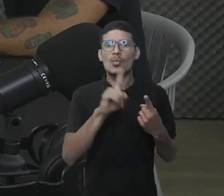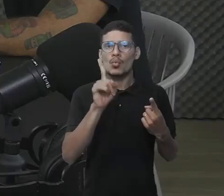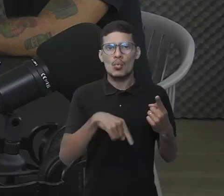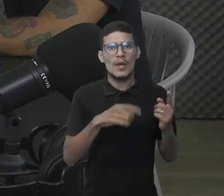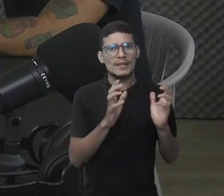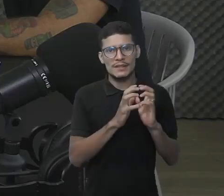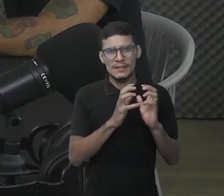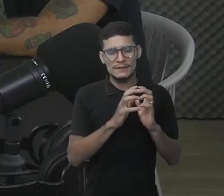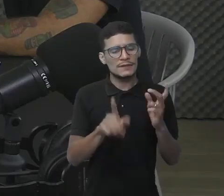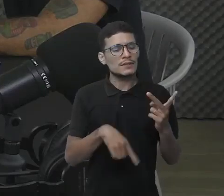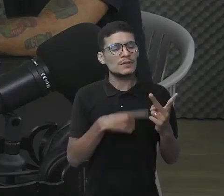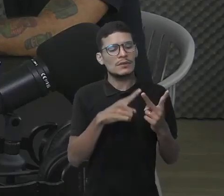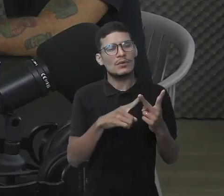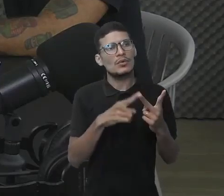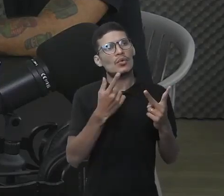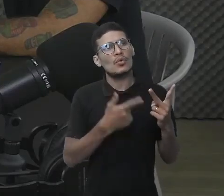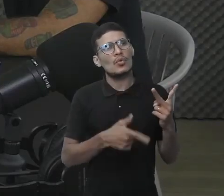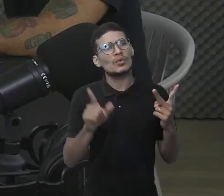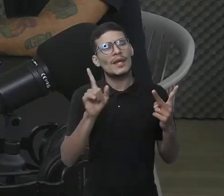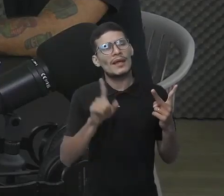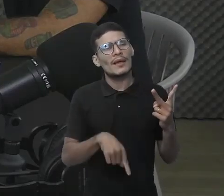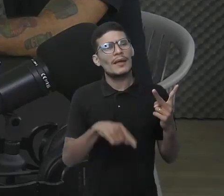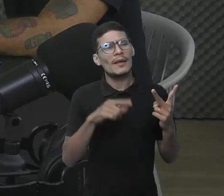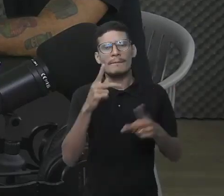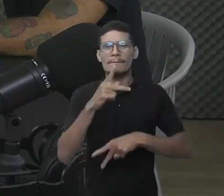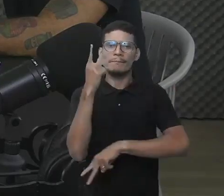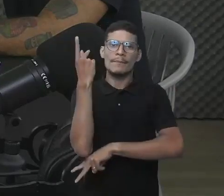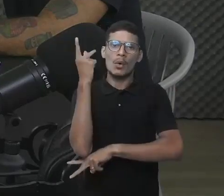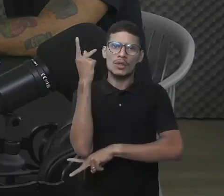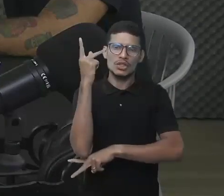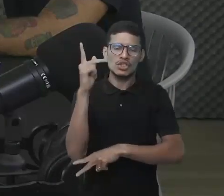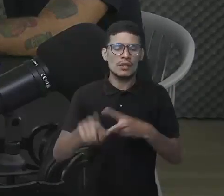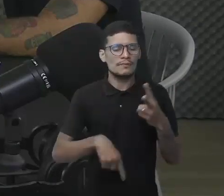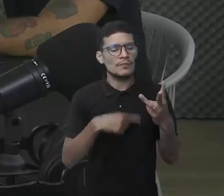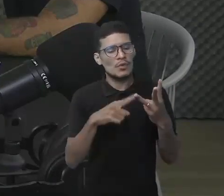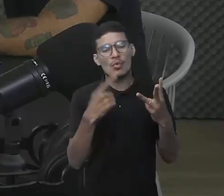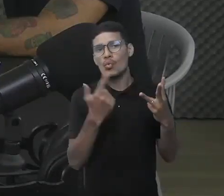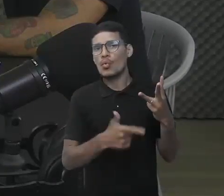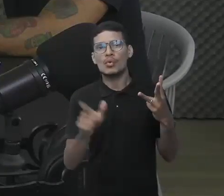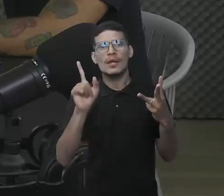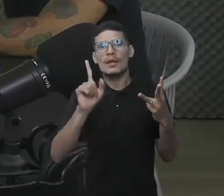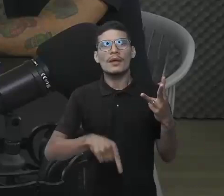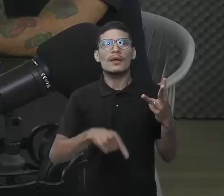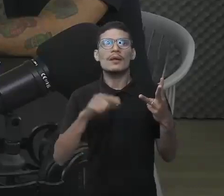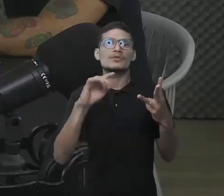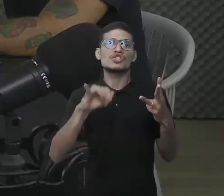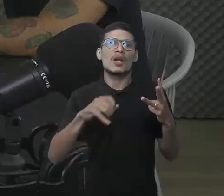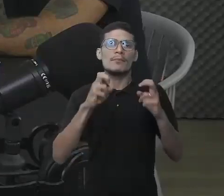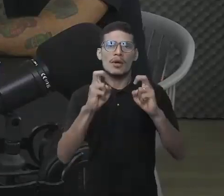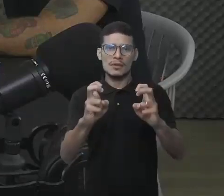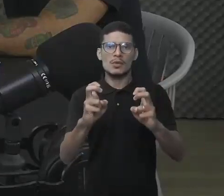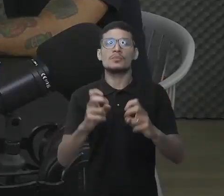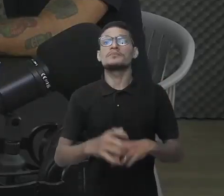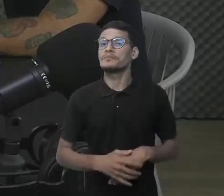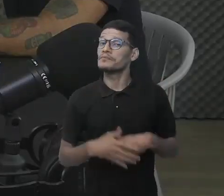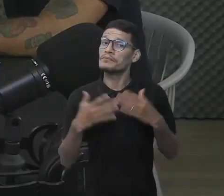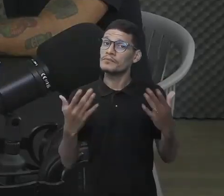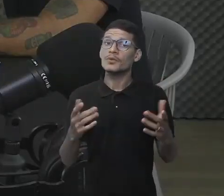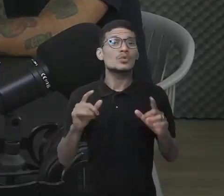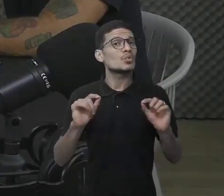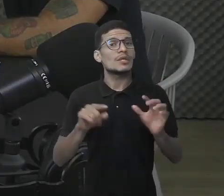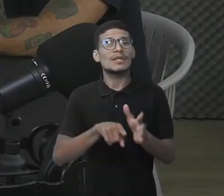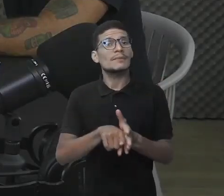Recife, uma unidade é em Paulista e a outra unidade é em Jaboatão. E o que é que a